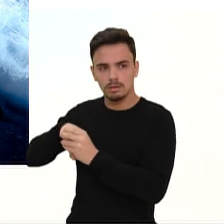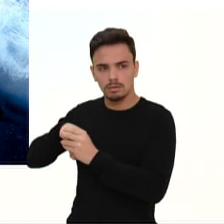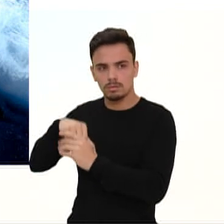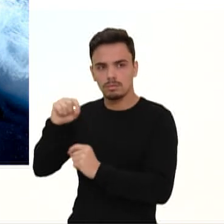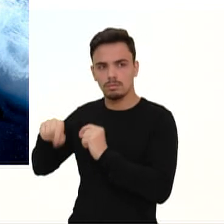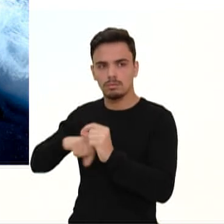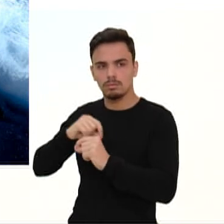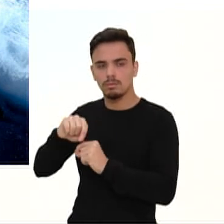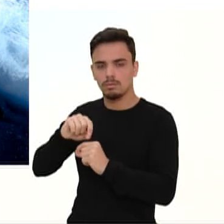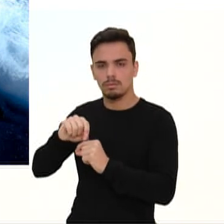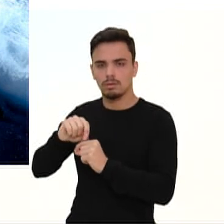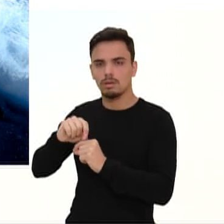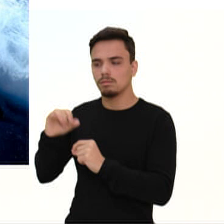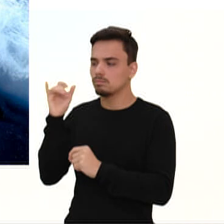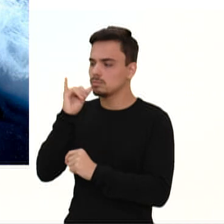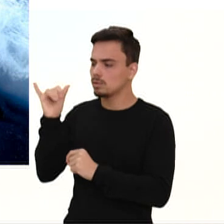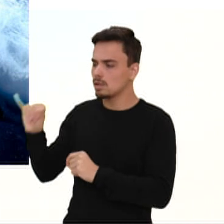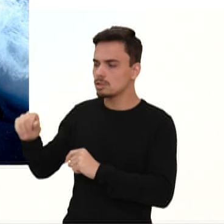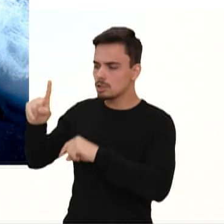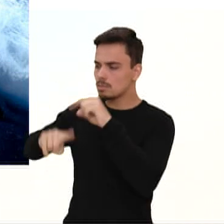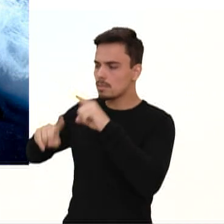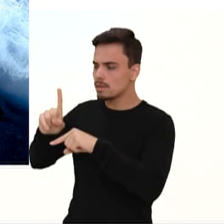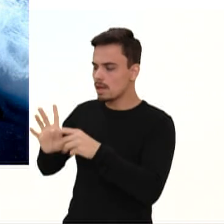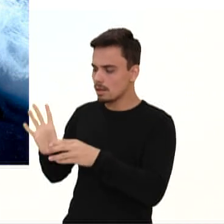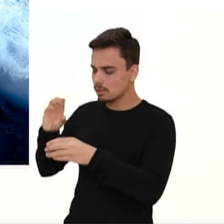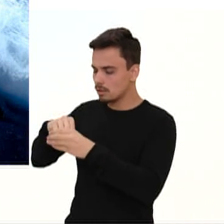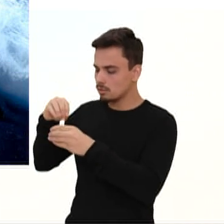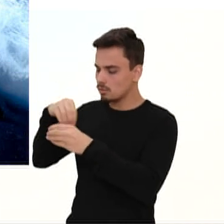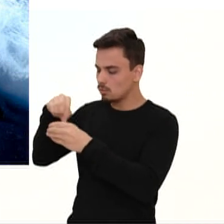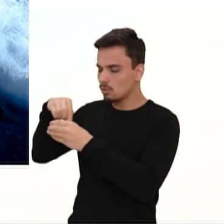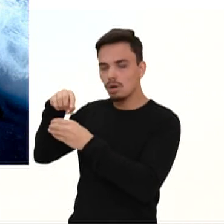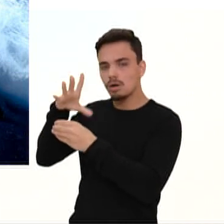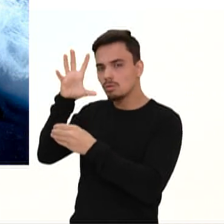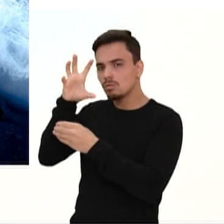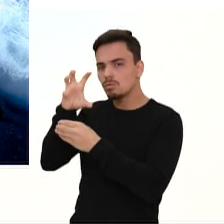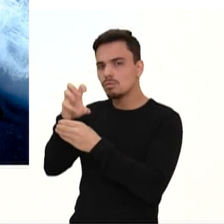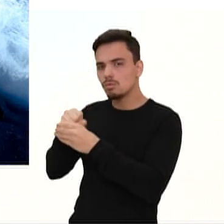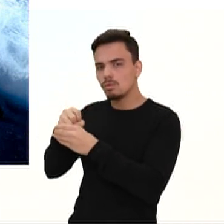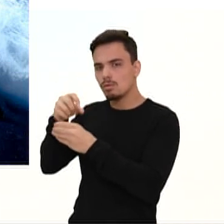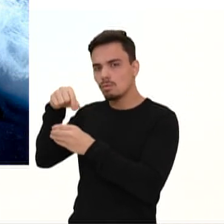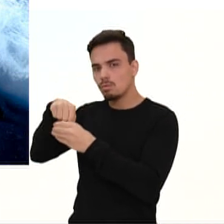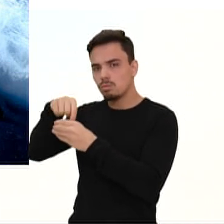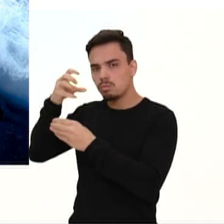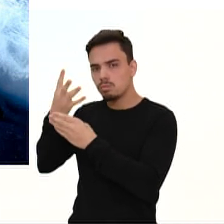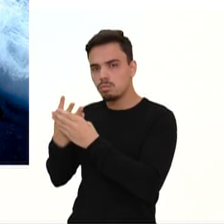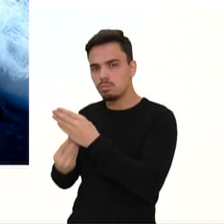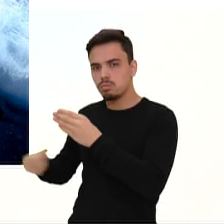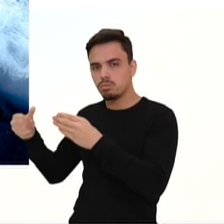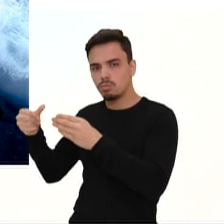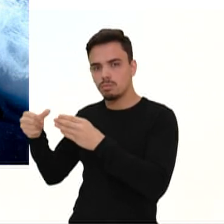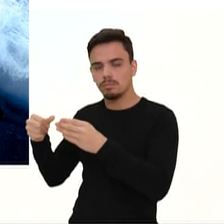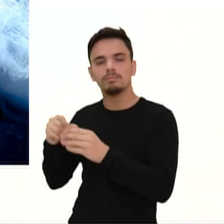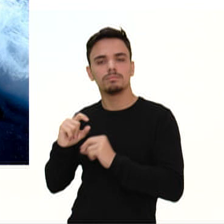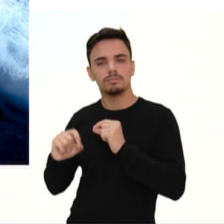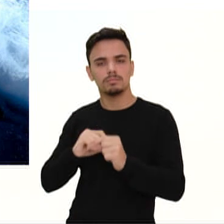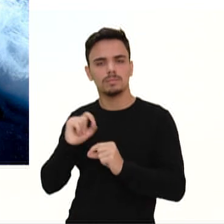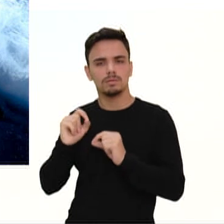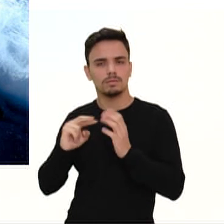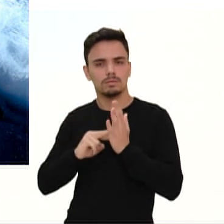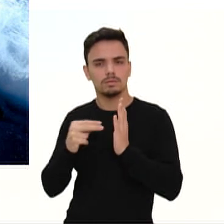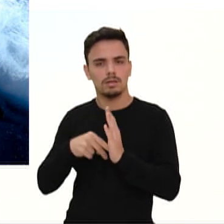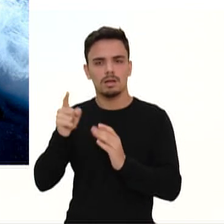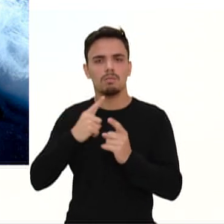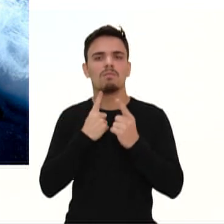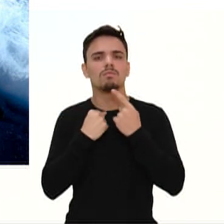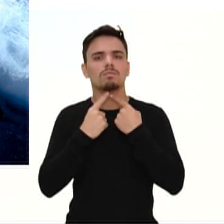toda a energia que existe também. Tudo que se aproxima ali do horizonte de eventos é capturado pelo buraco negro. O buraco negro é uma